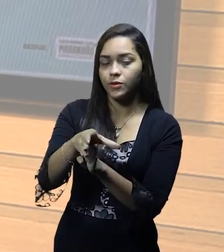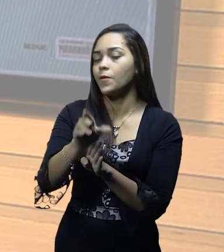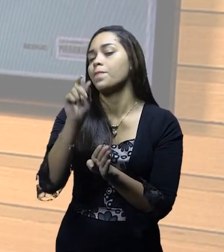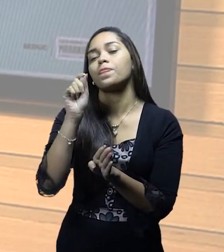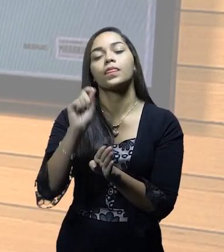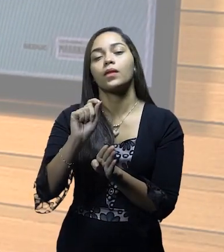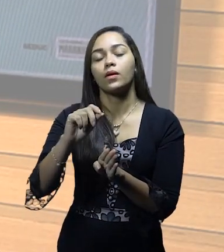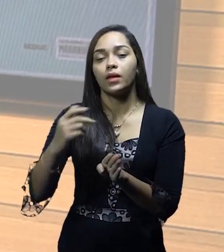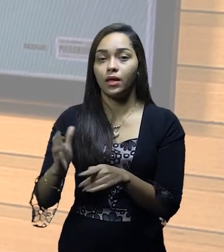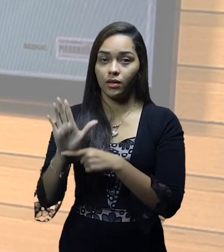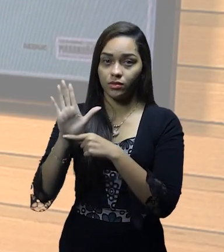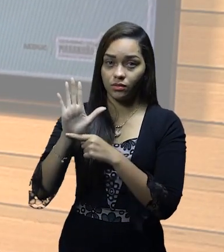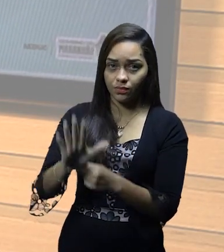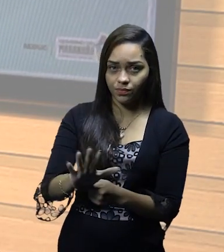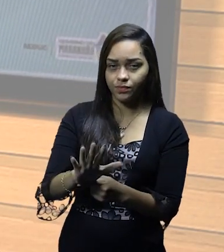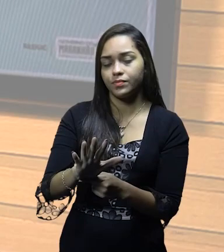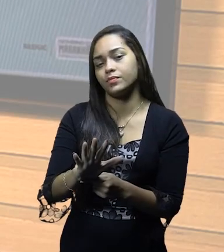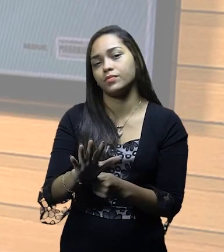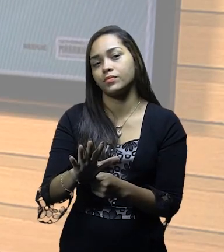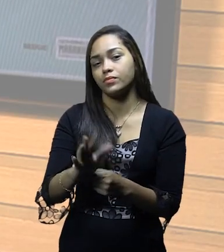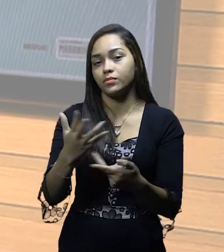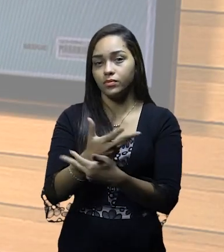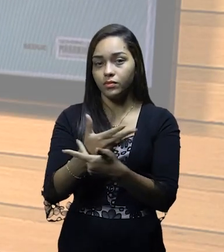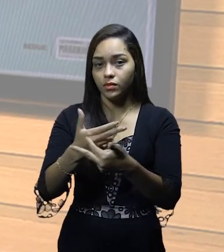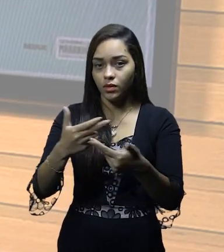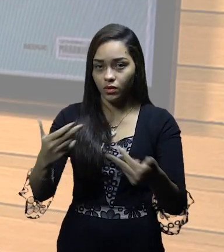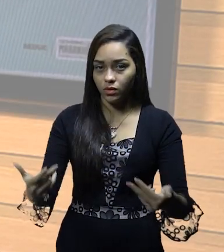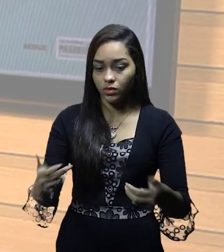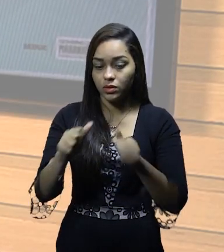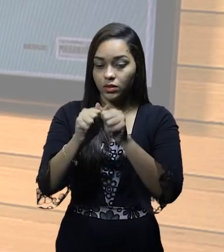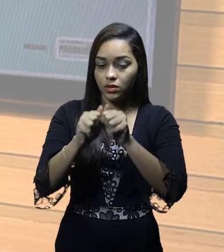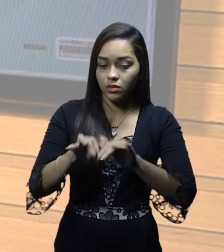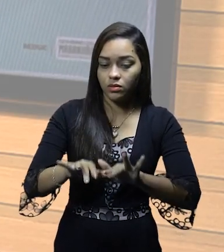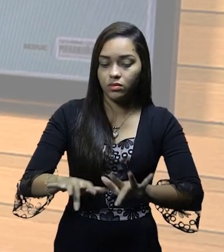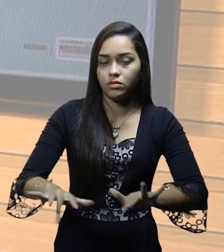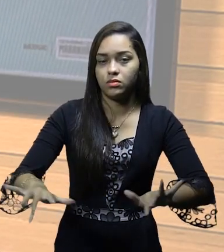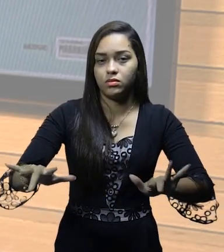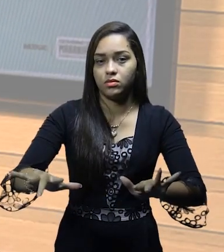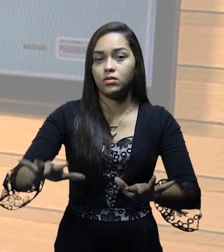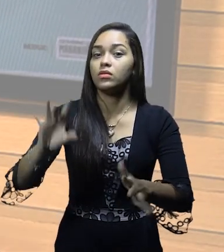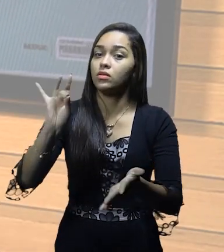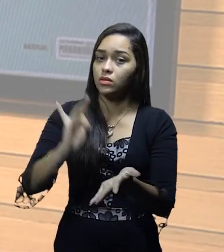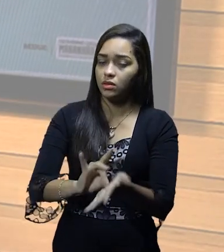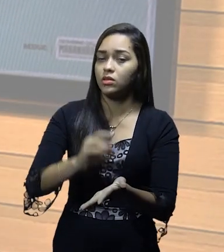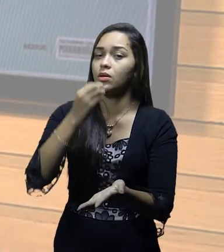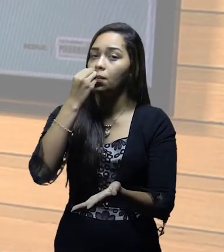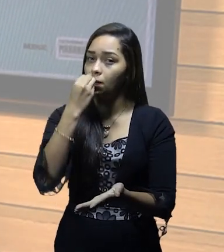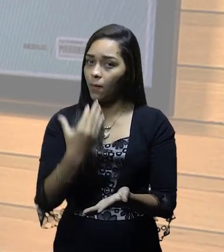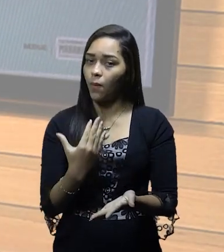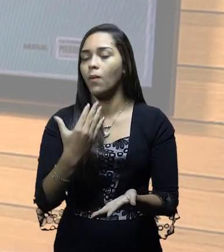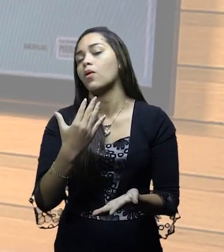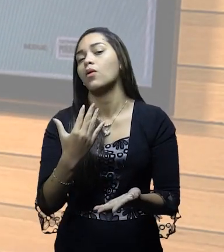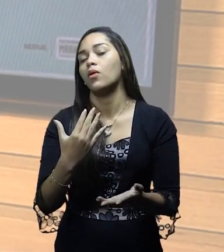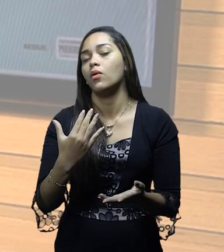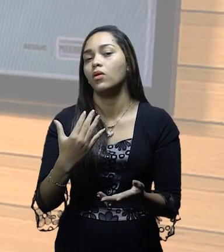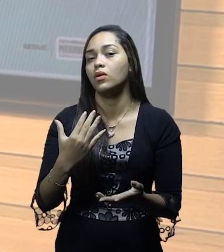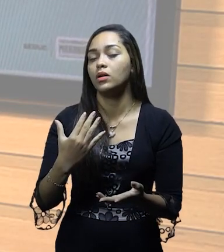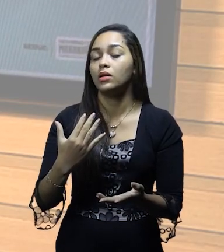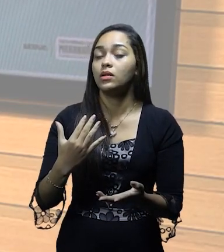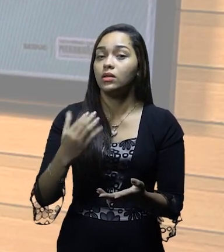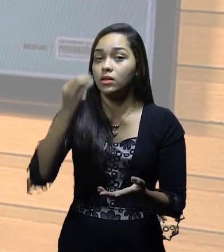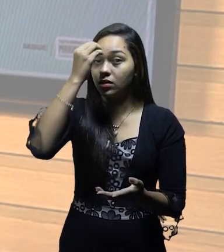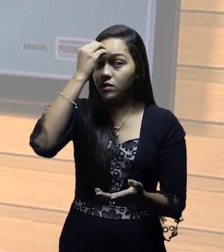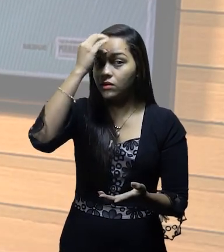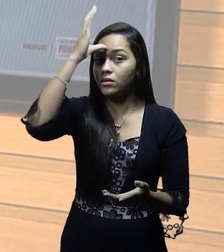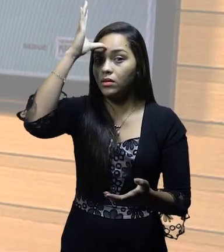e ser instrumento, né? Contribuirmos para que as coisas que sejam compartilhadas sejam